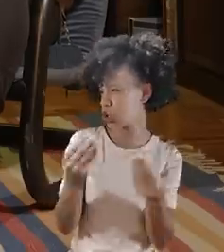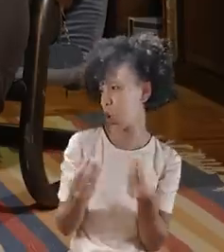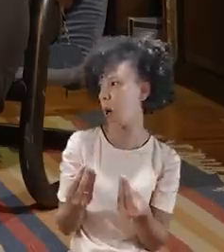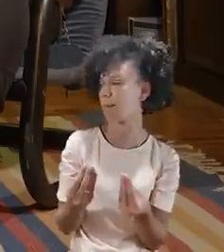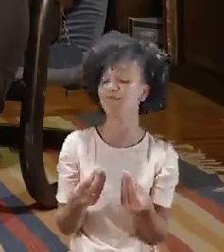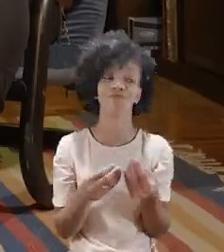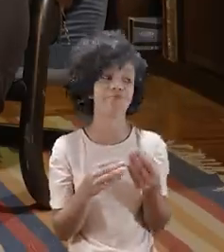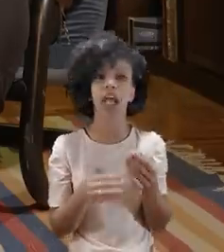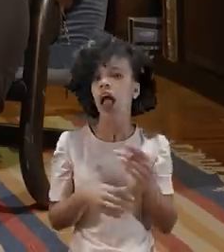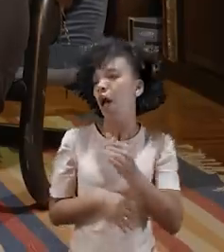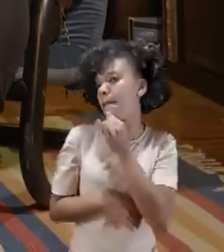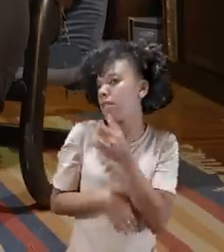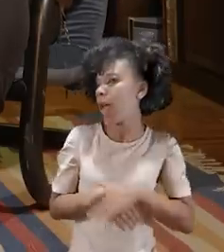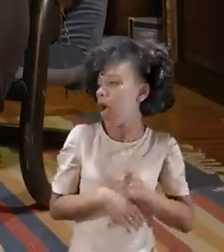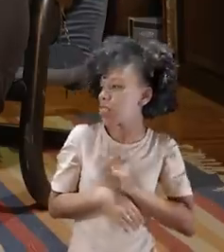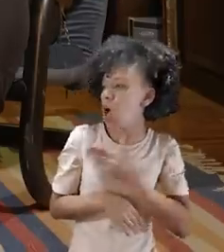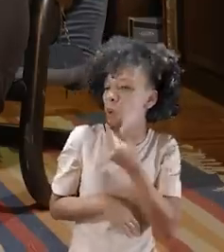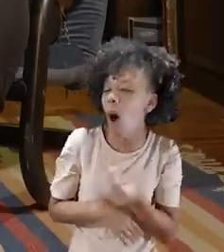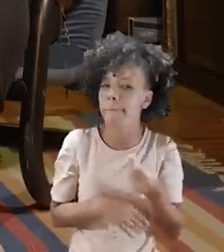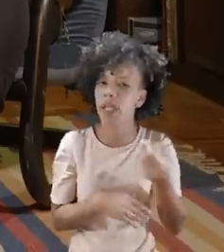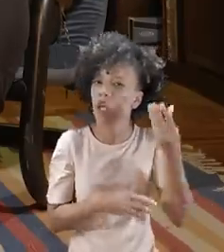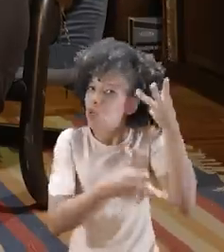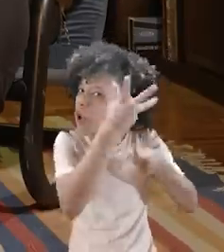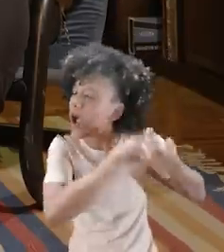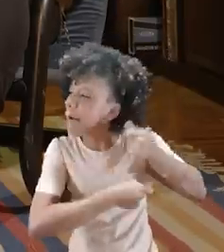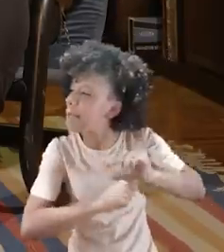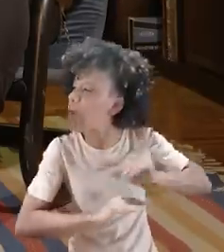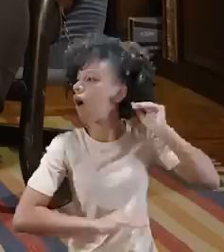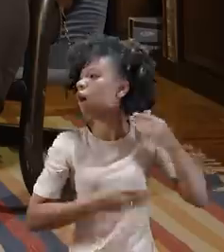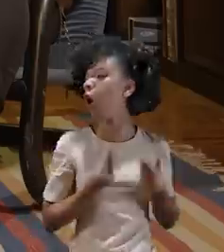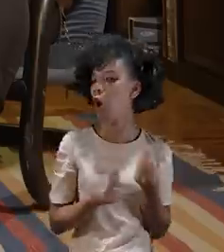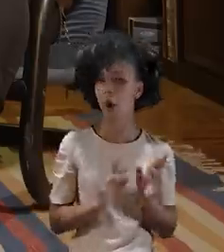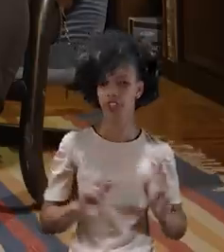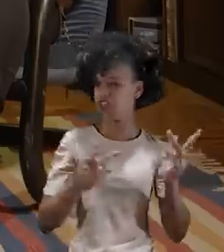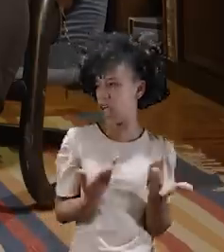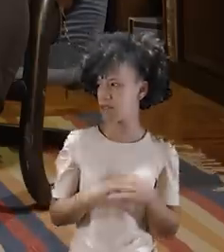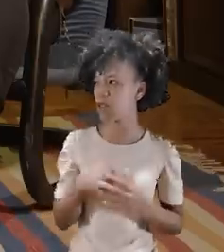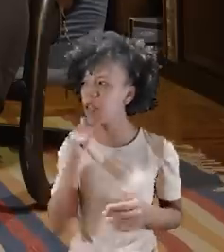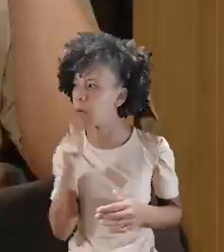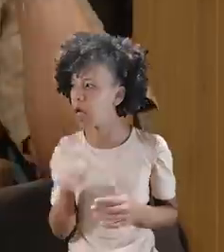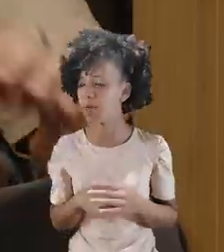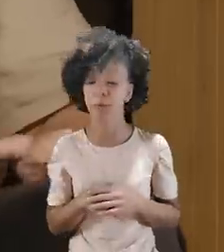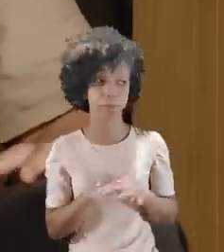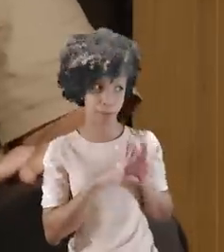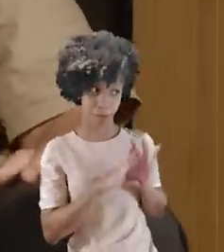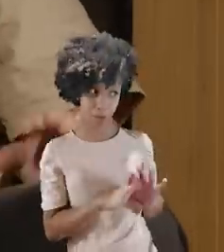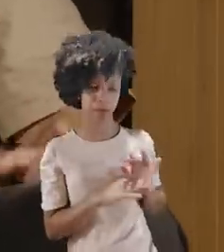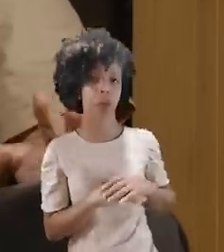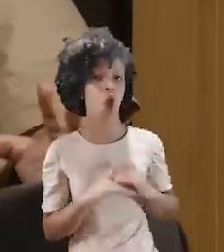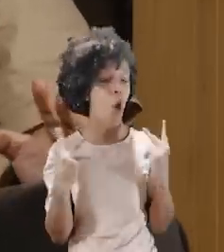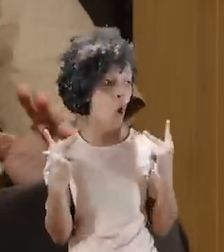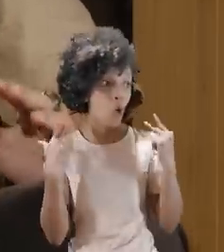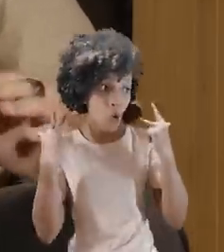atender cara um cara com cabelo grande qual a diferença dele para uma mulher na questão de cabelo e o